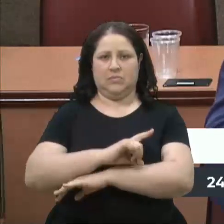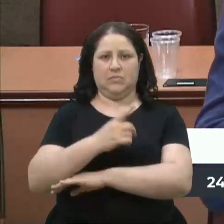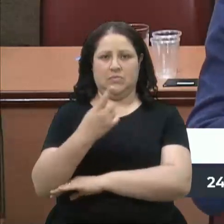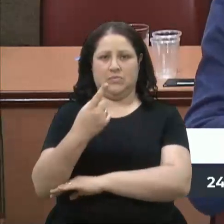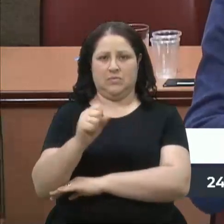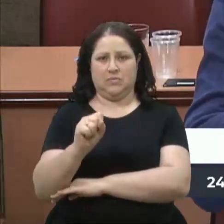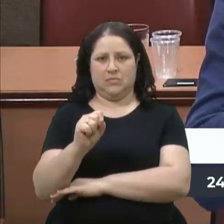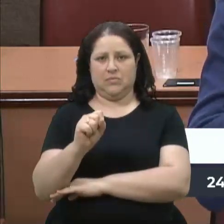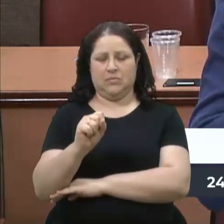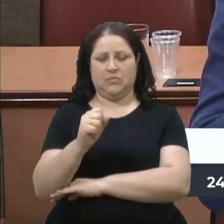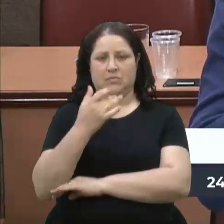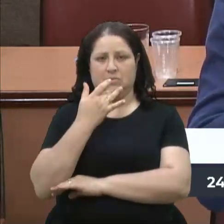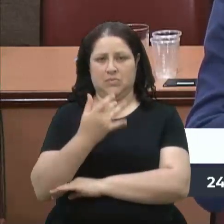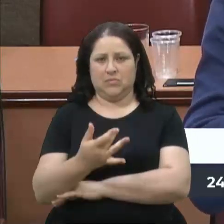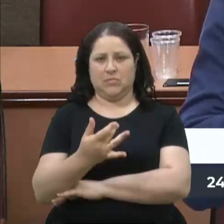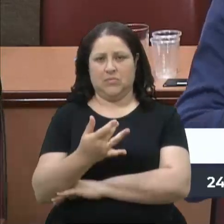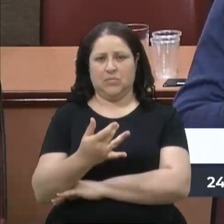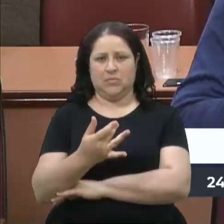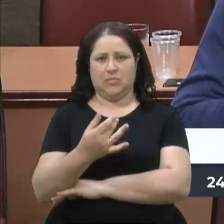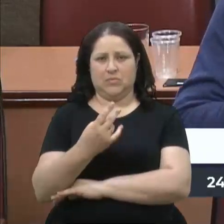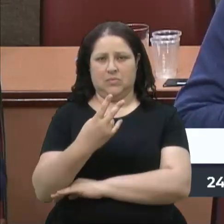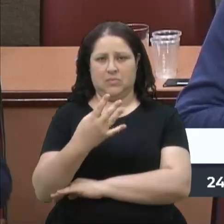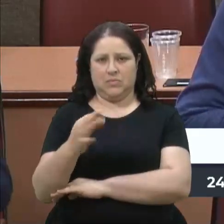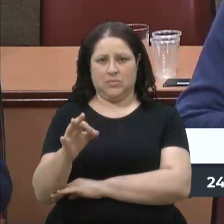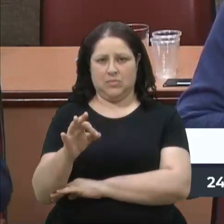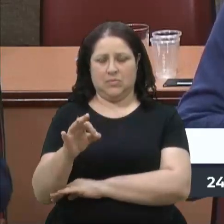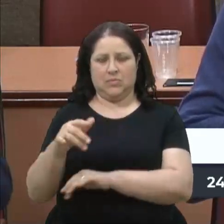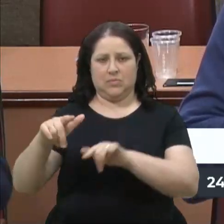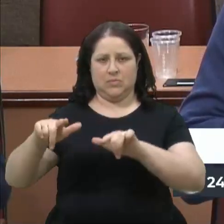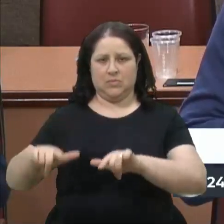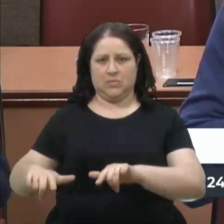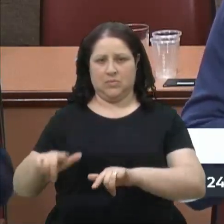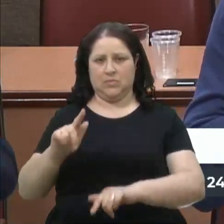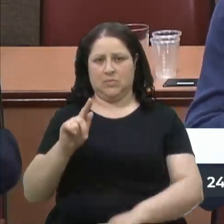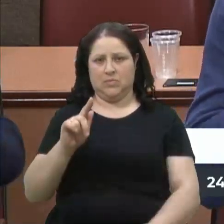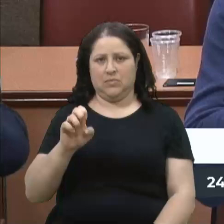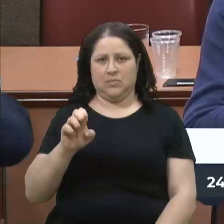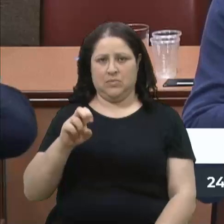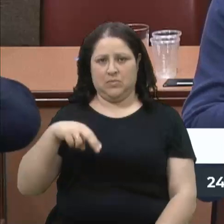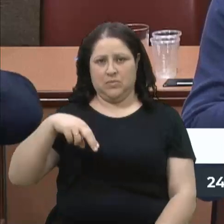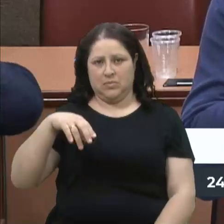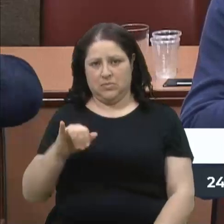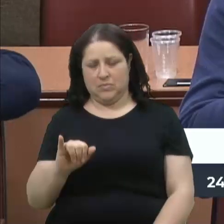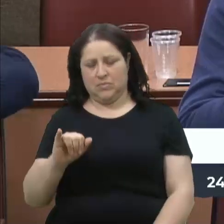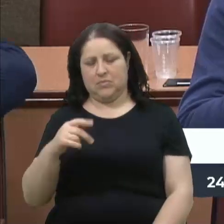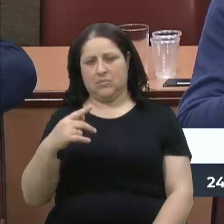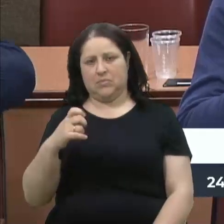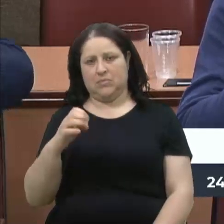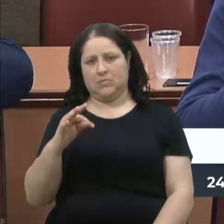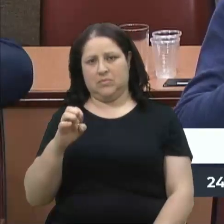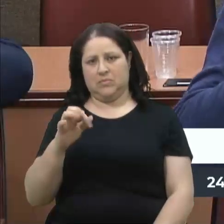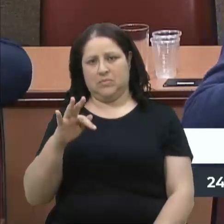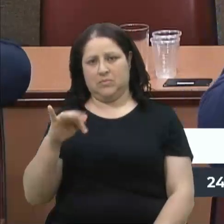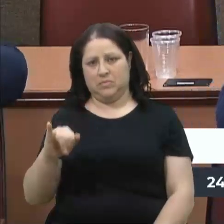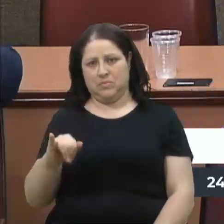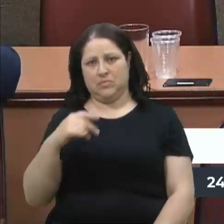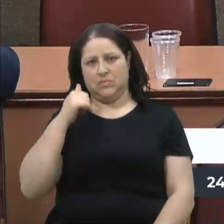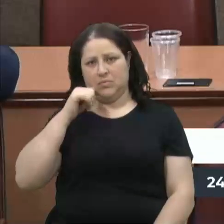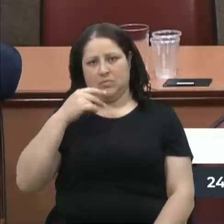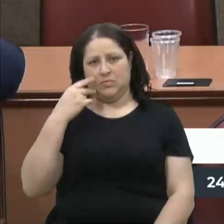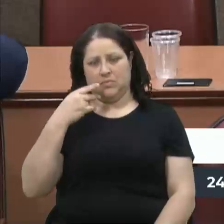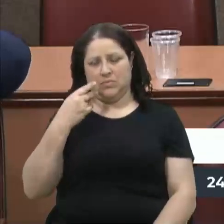14 horas da sala gente vereadora Geni PF então é um assunto